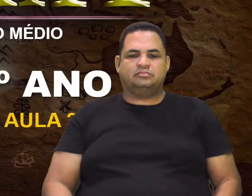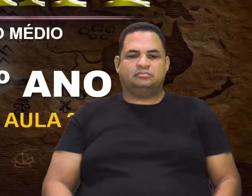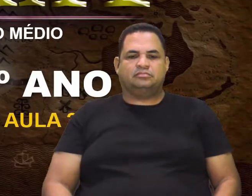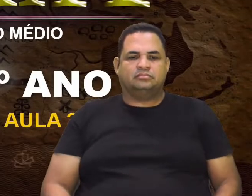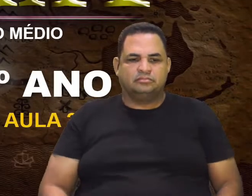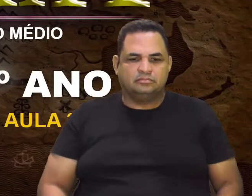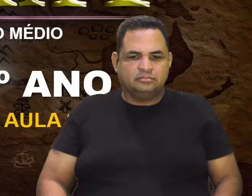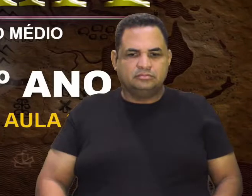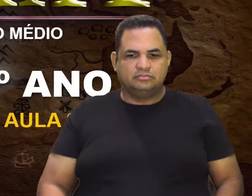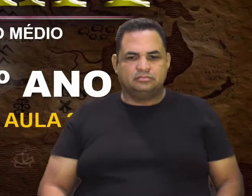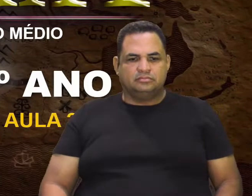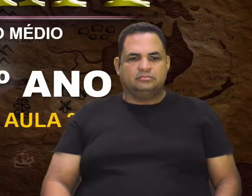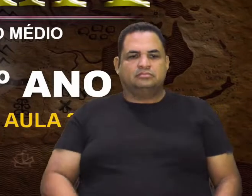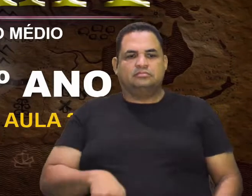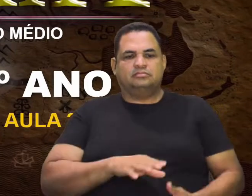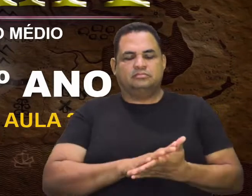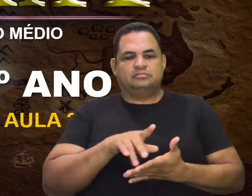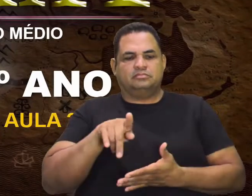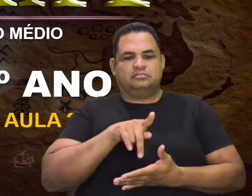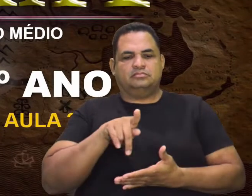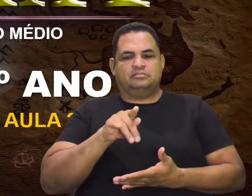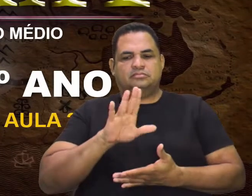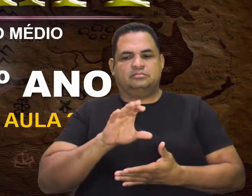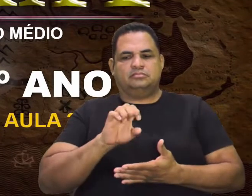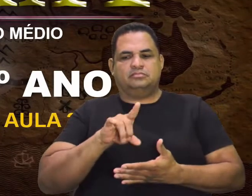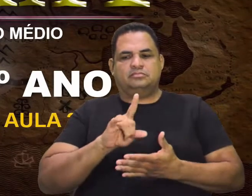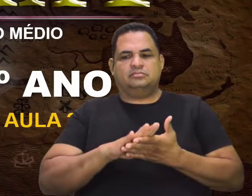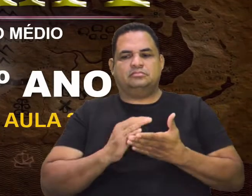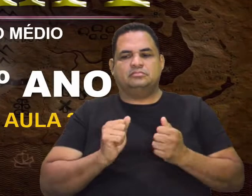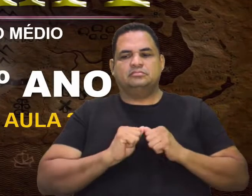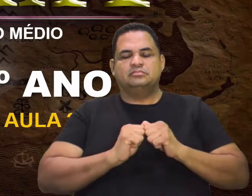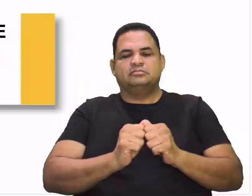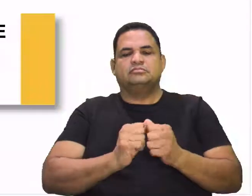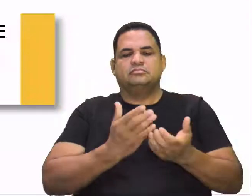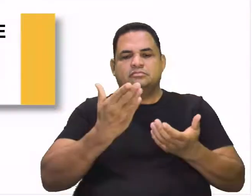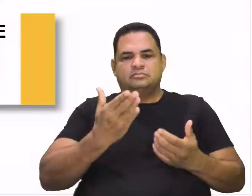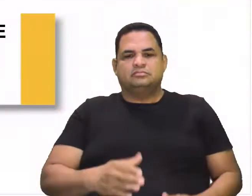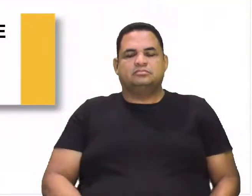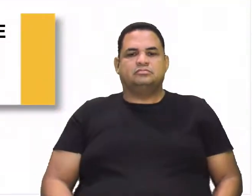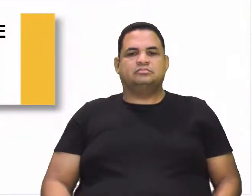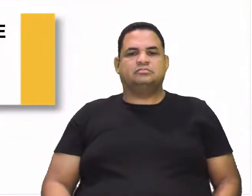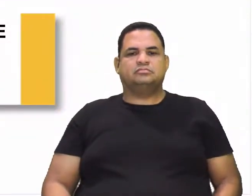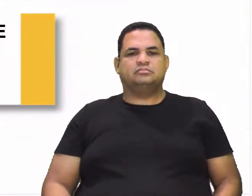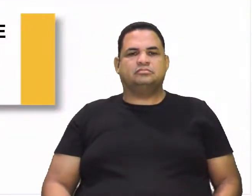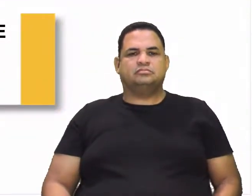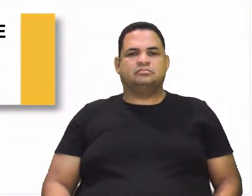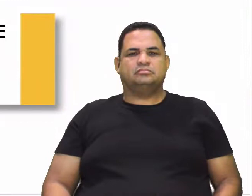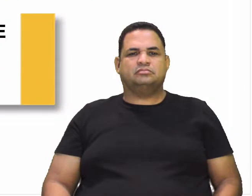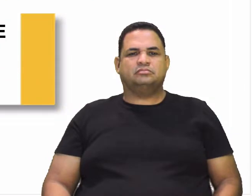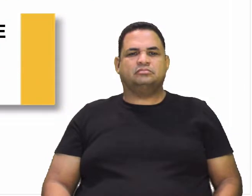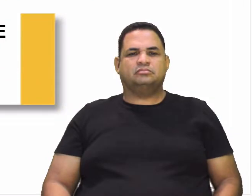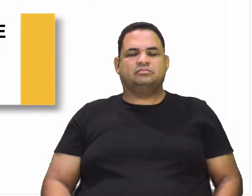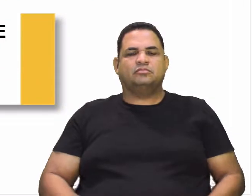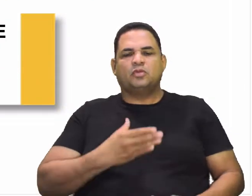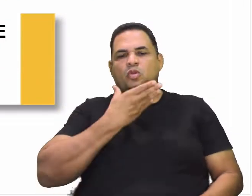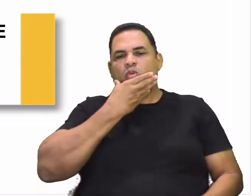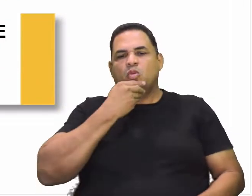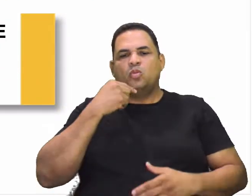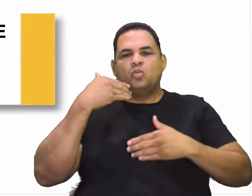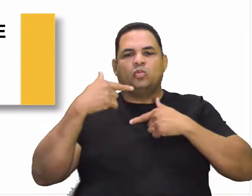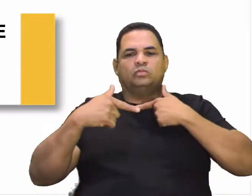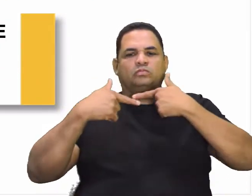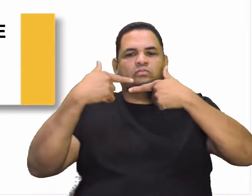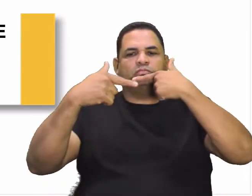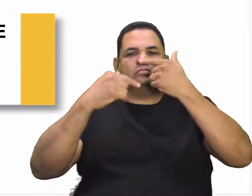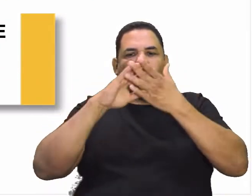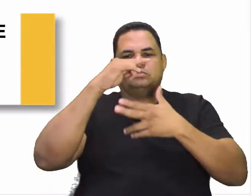aula de número 2 aí, eu, professor Lorismar, estaremos junto com vocês aí. O homem na evolução da